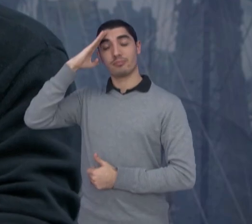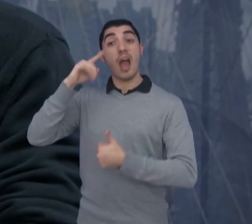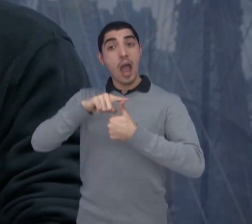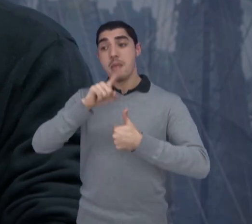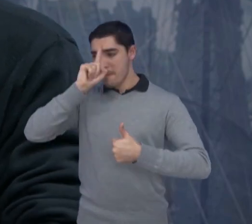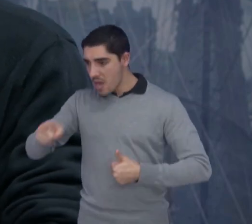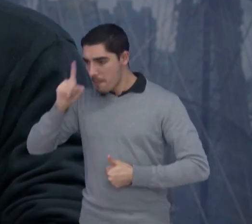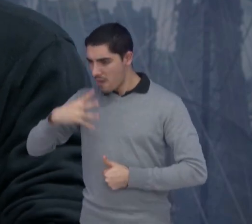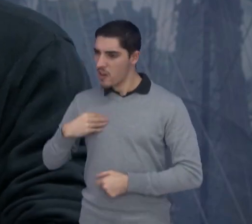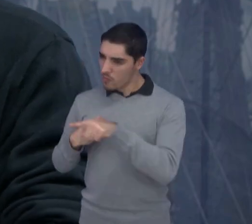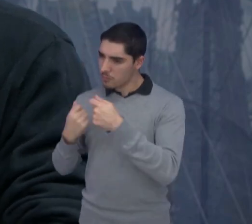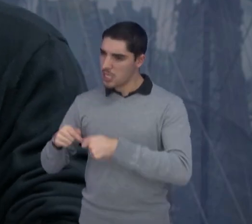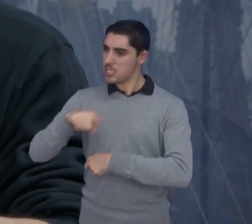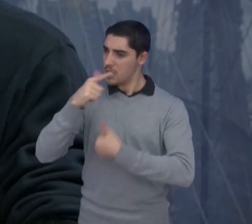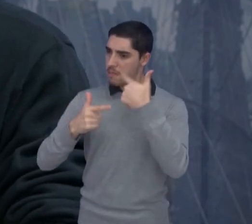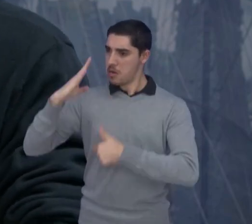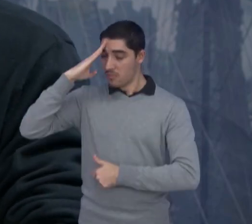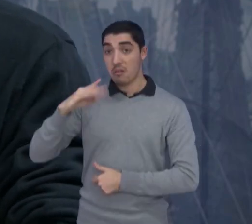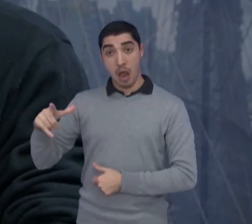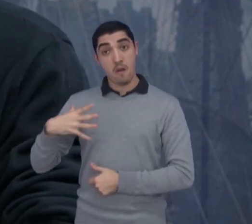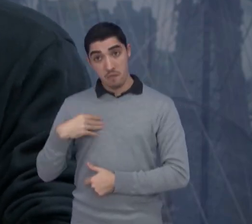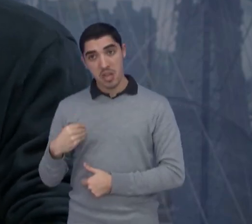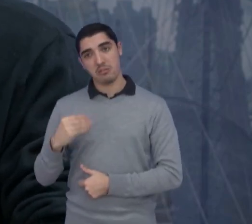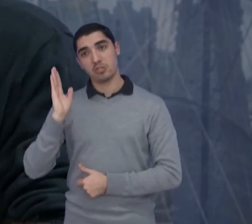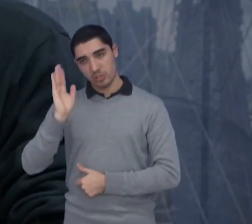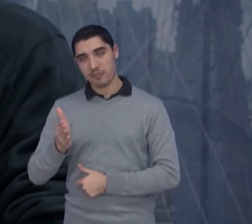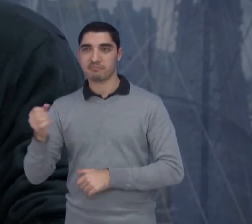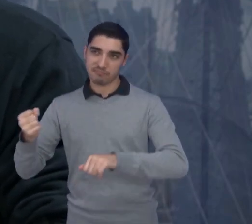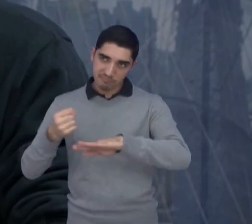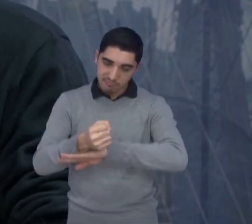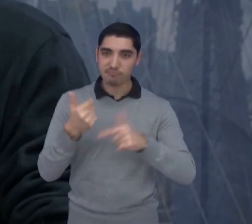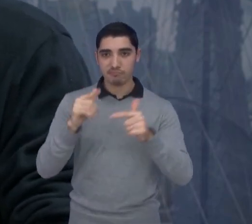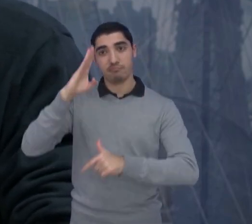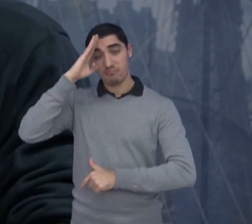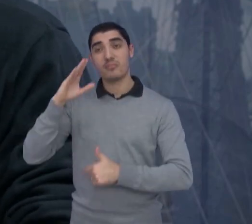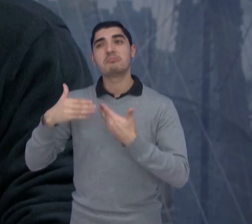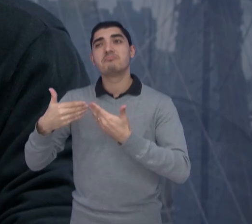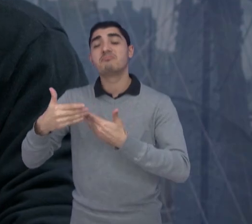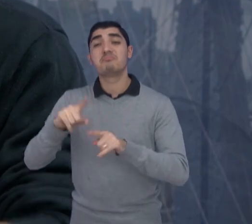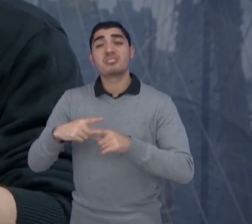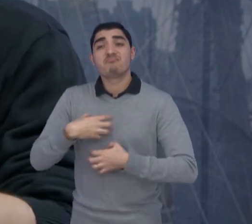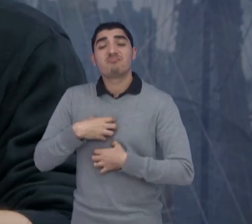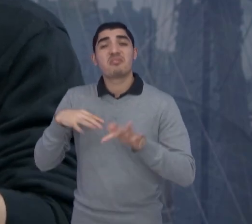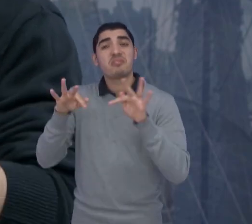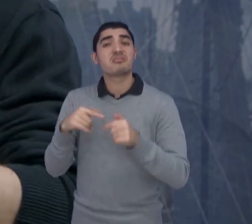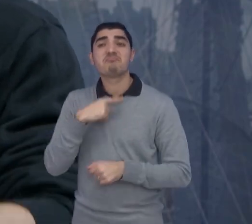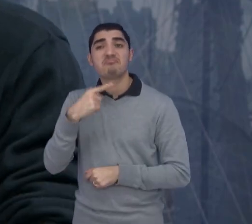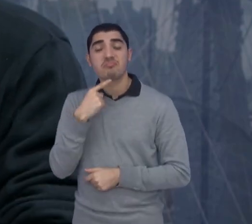filho. O filho, ele seguiu carreira militar por um tempo, só que não gostou e pediu... Não estava feliz, pediu essa baixa. O